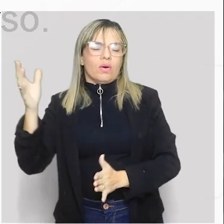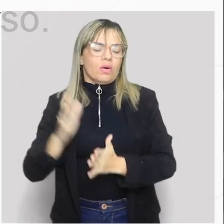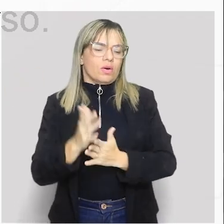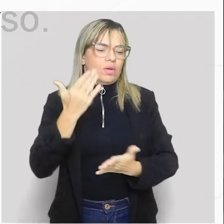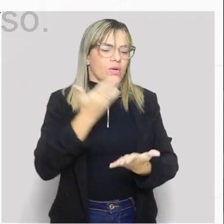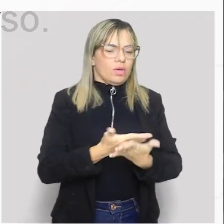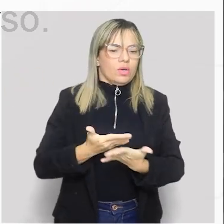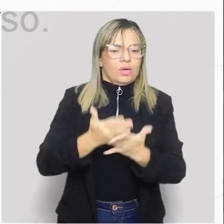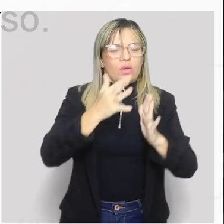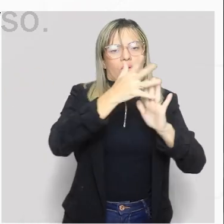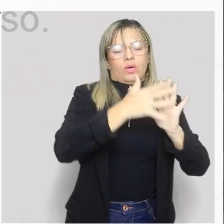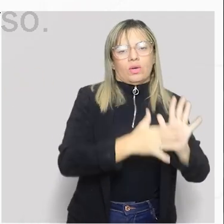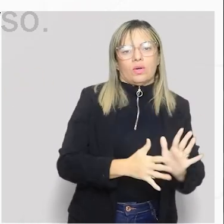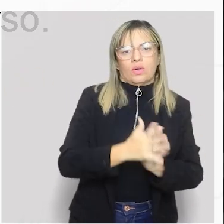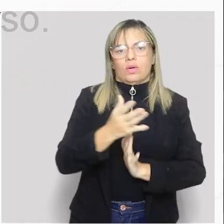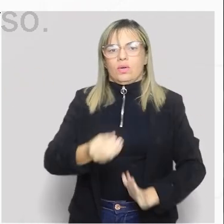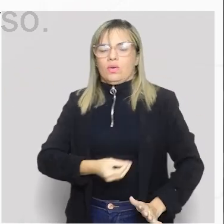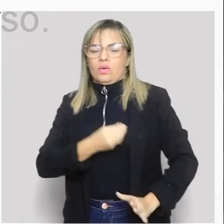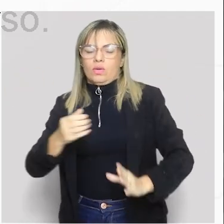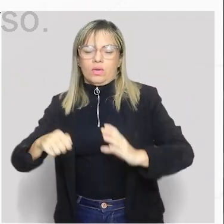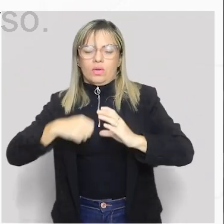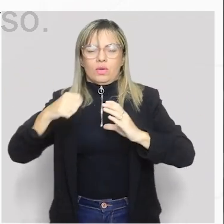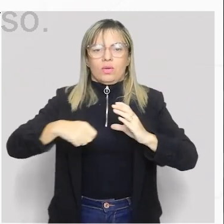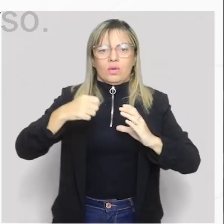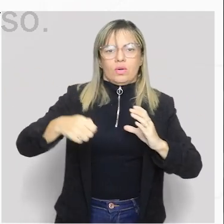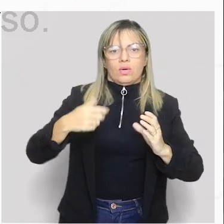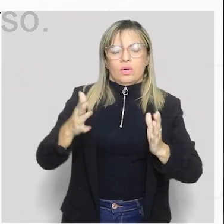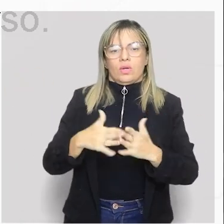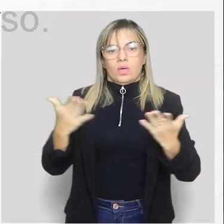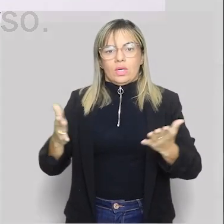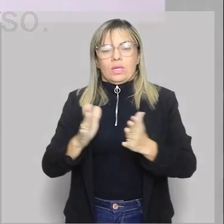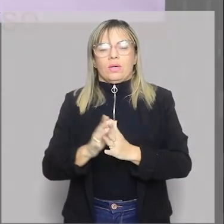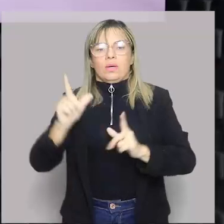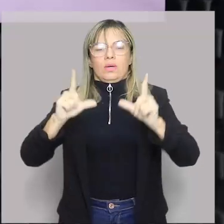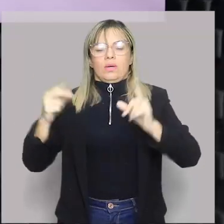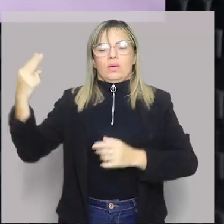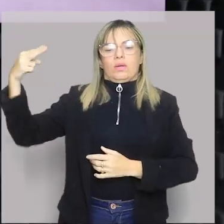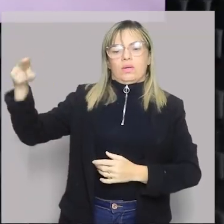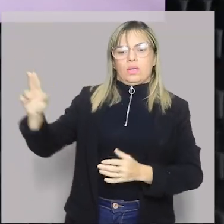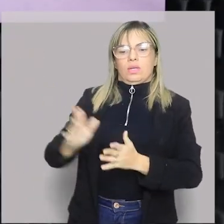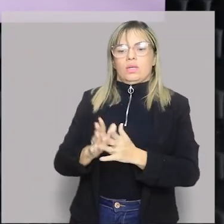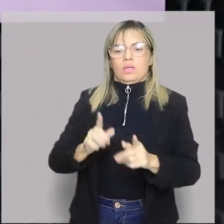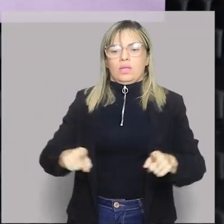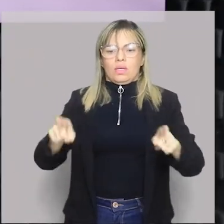de estudo, um roteiro de vídeo, de gravação, um roteiro de uma novela. Tá?